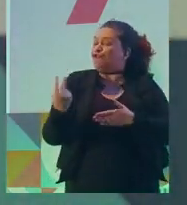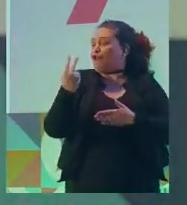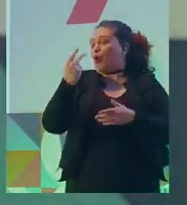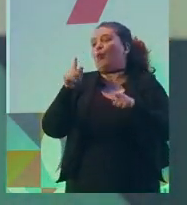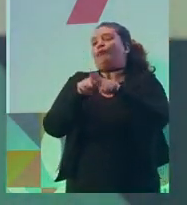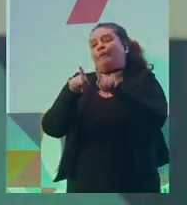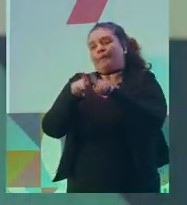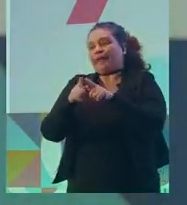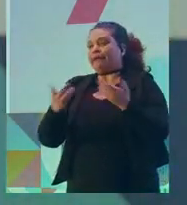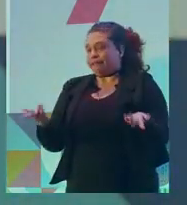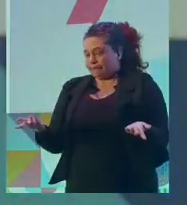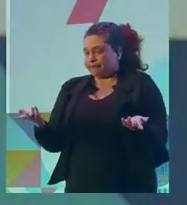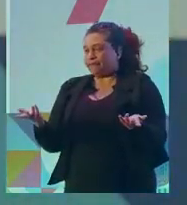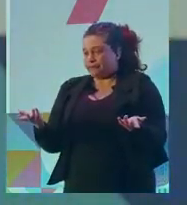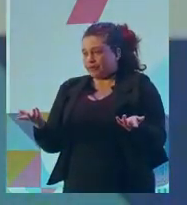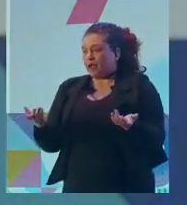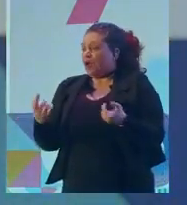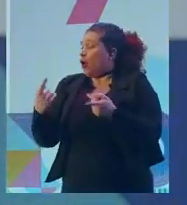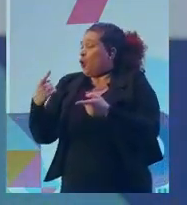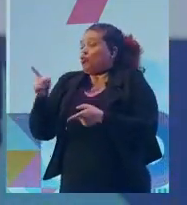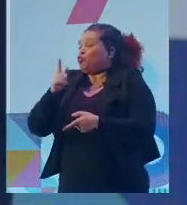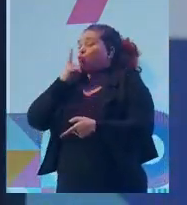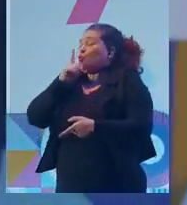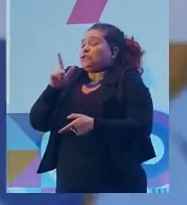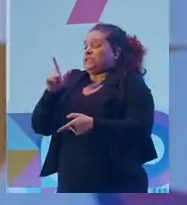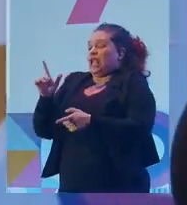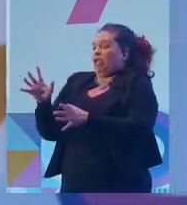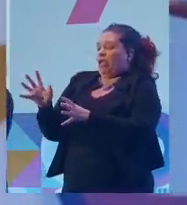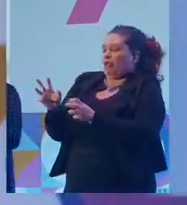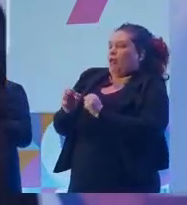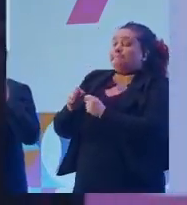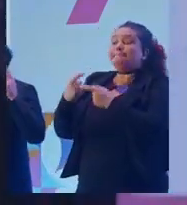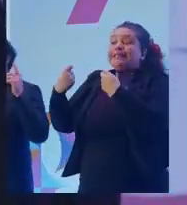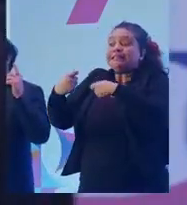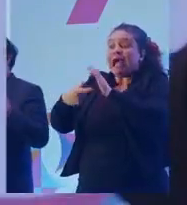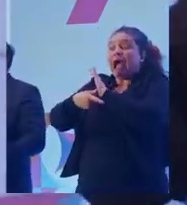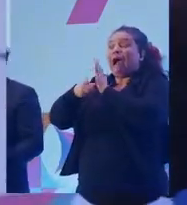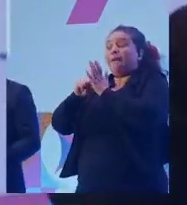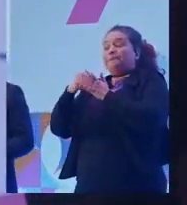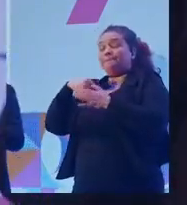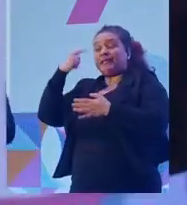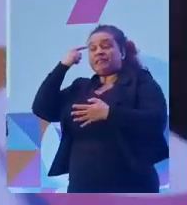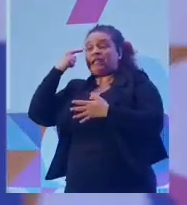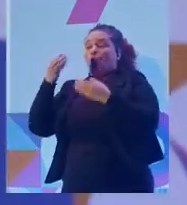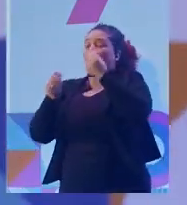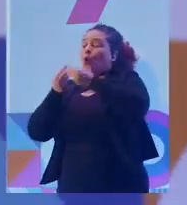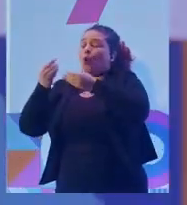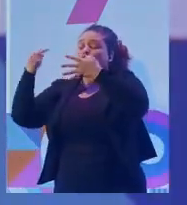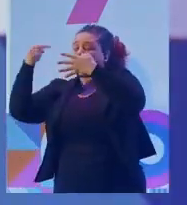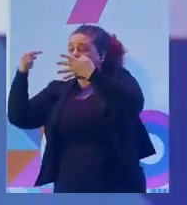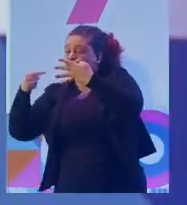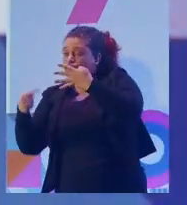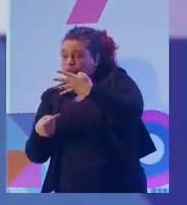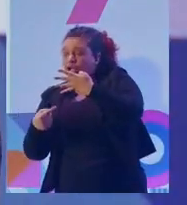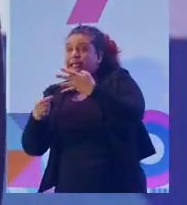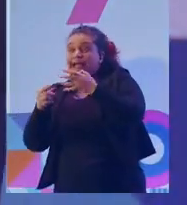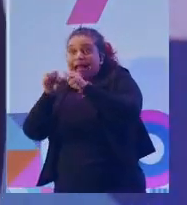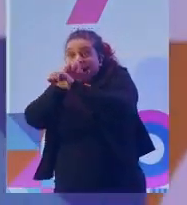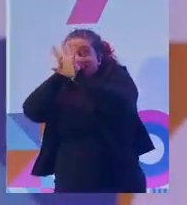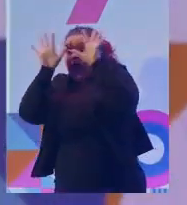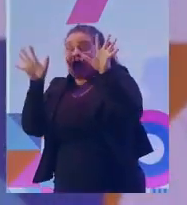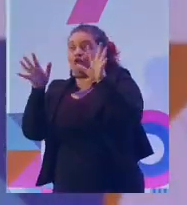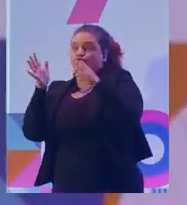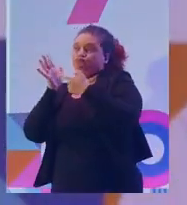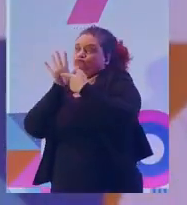também. Ou não adotam mais essas questões. Temos que pensar nas competências que estão definidas e claramente